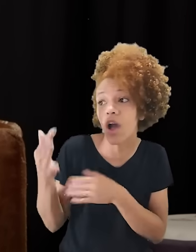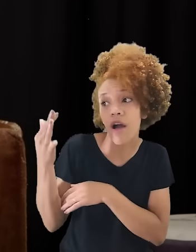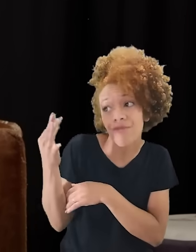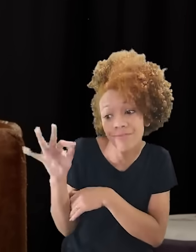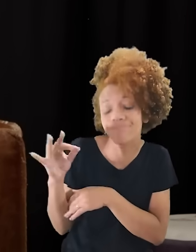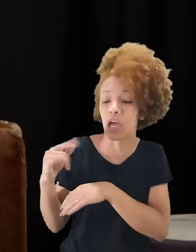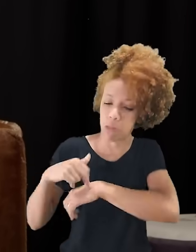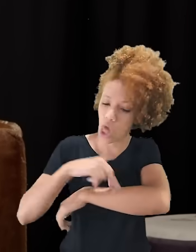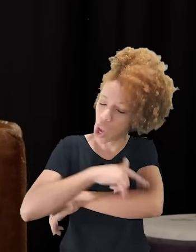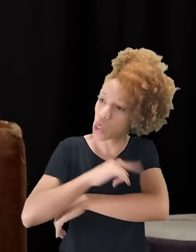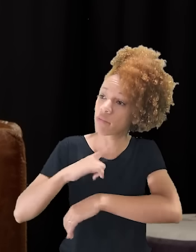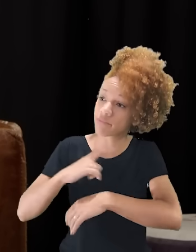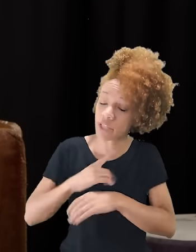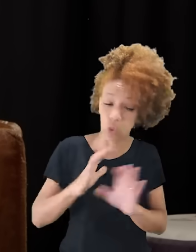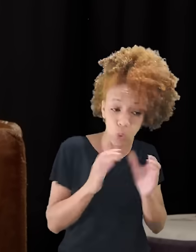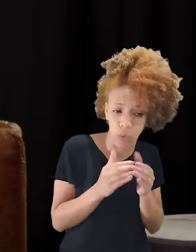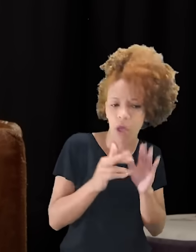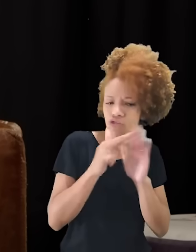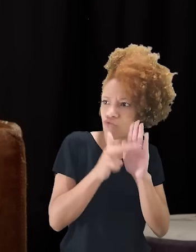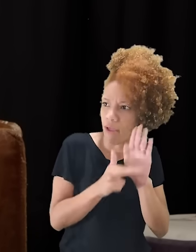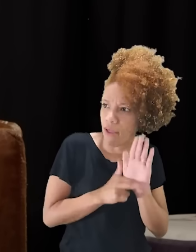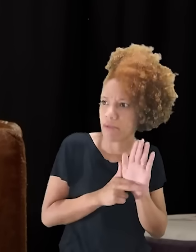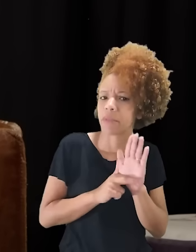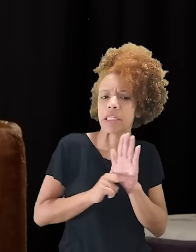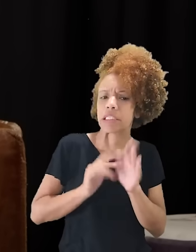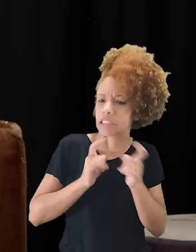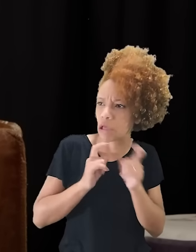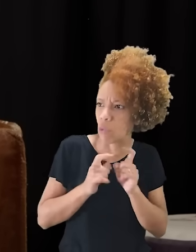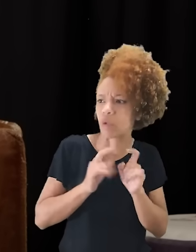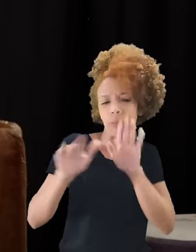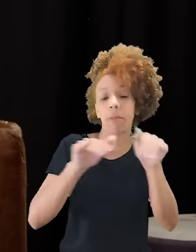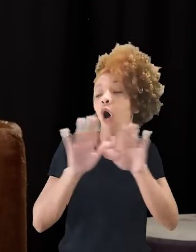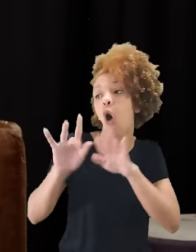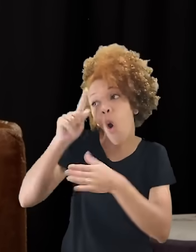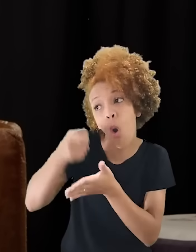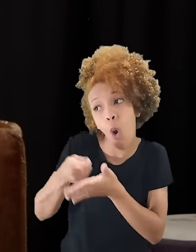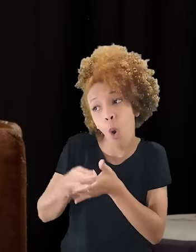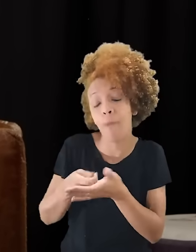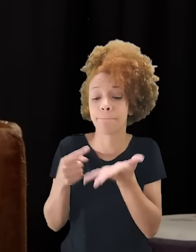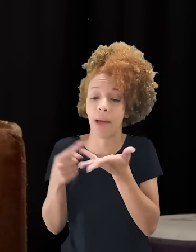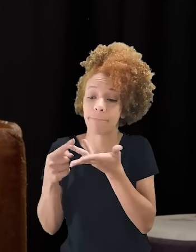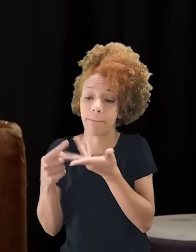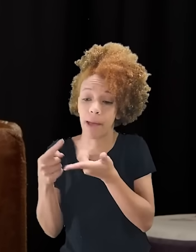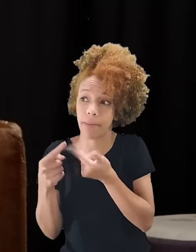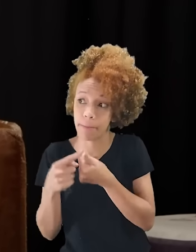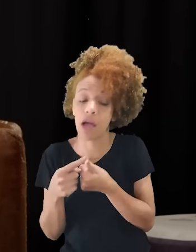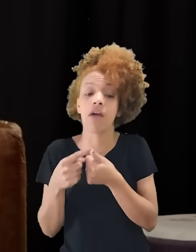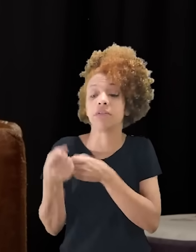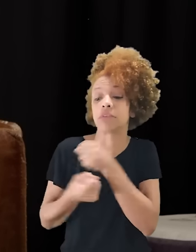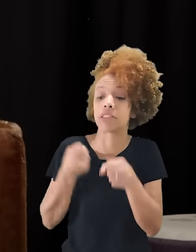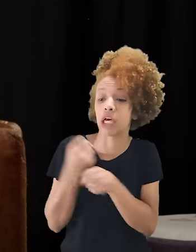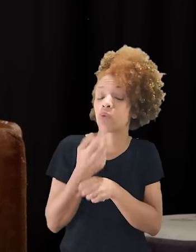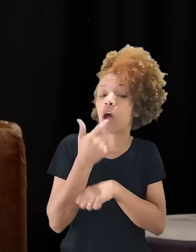Fashion e eu acredito que deva ter também uma federação da Moda em que eles se reúnem e ditam ó o que vai sair para